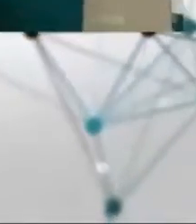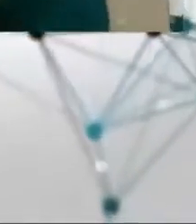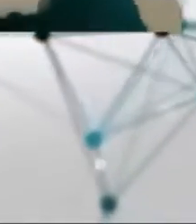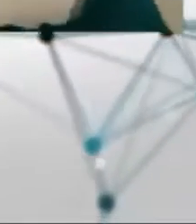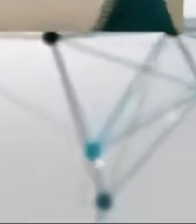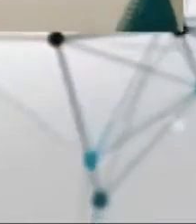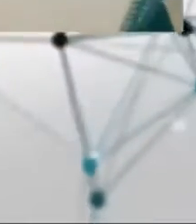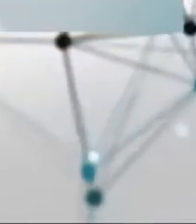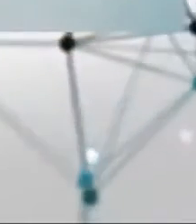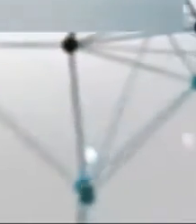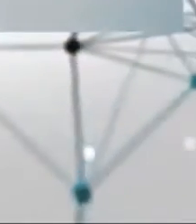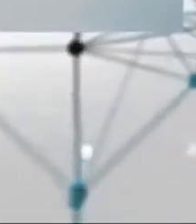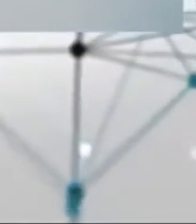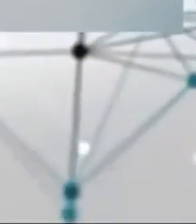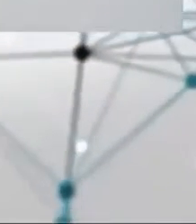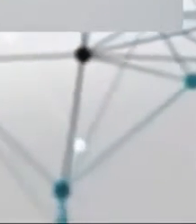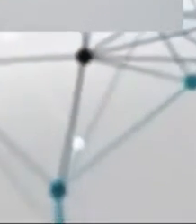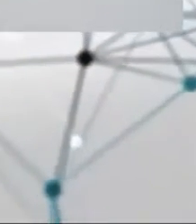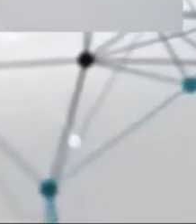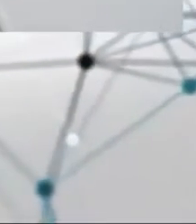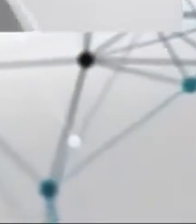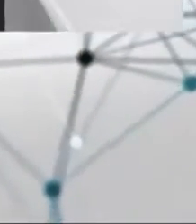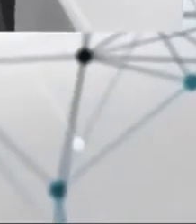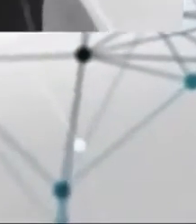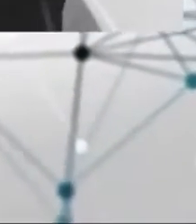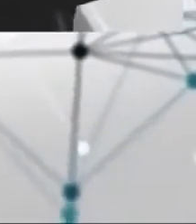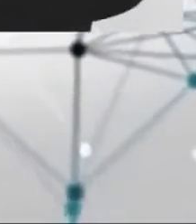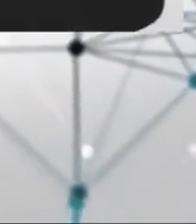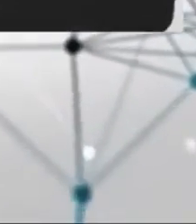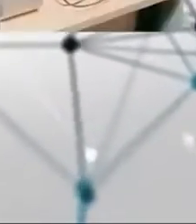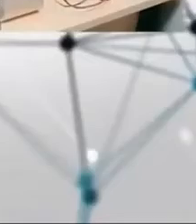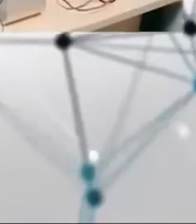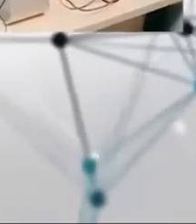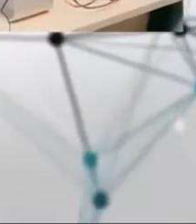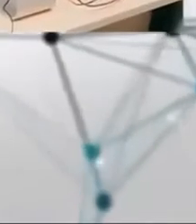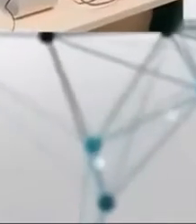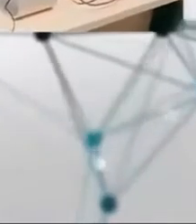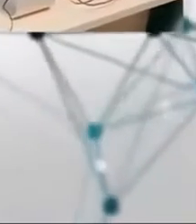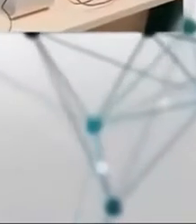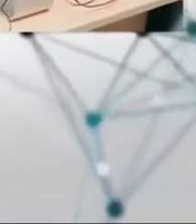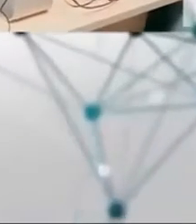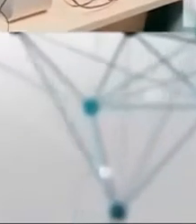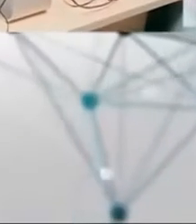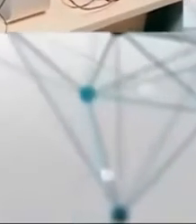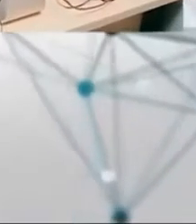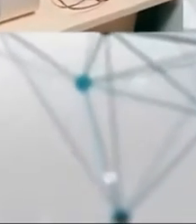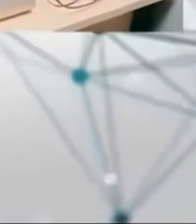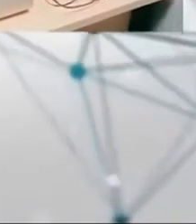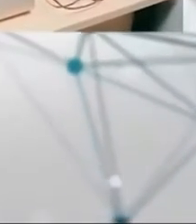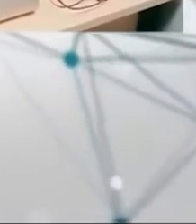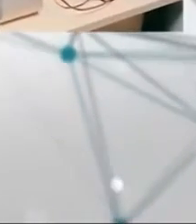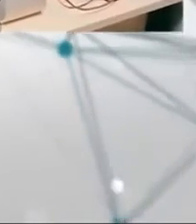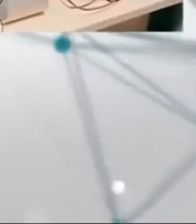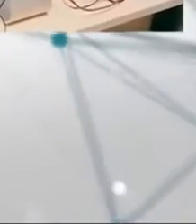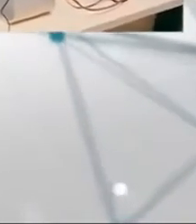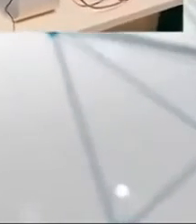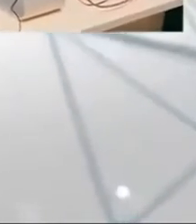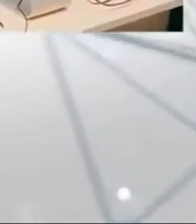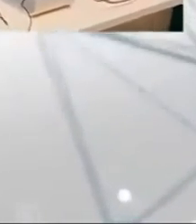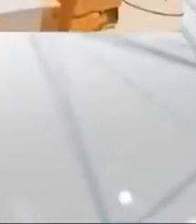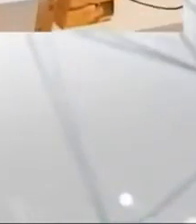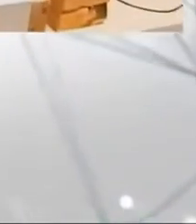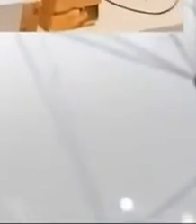caderno para mim agora tem tudo vamos lá no escritório a quinta minha sala onde eu acompanho todos os